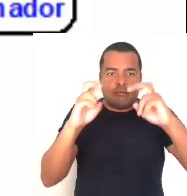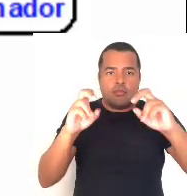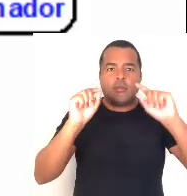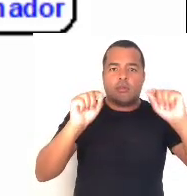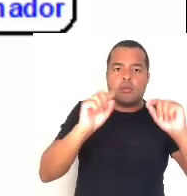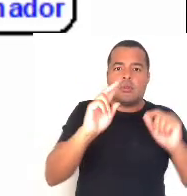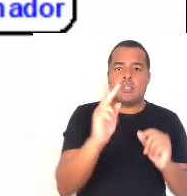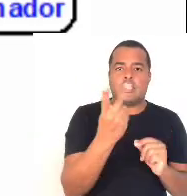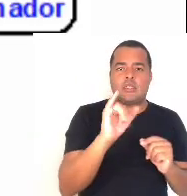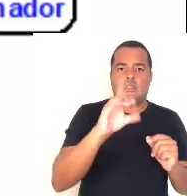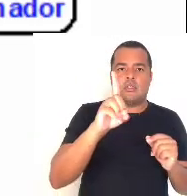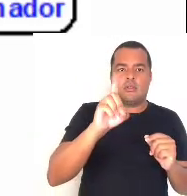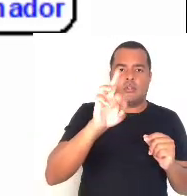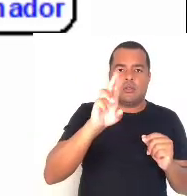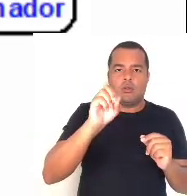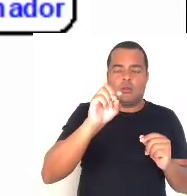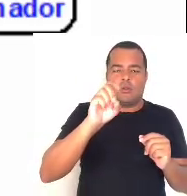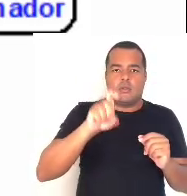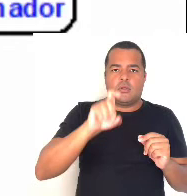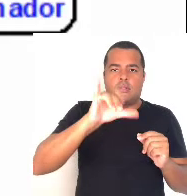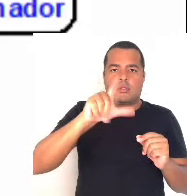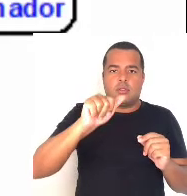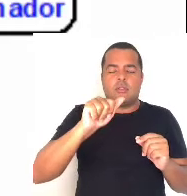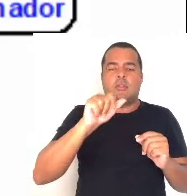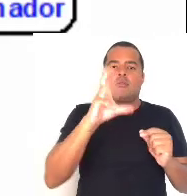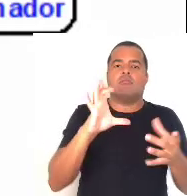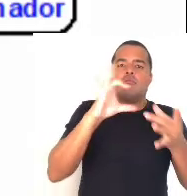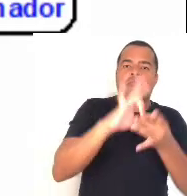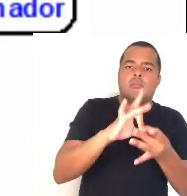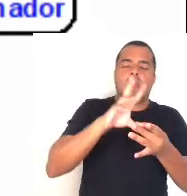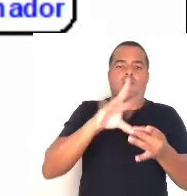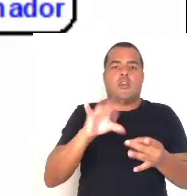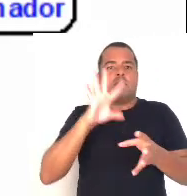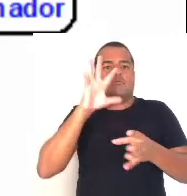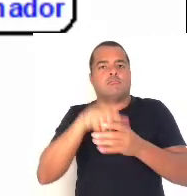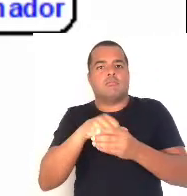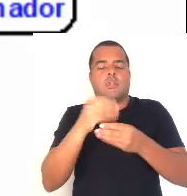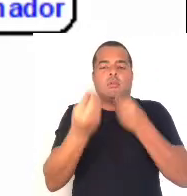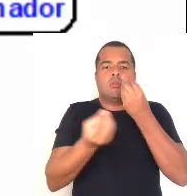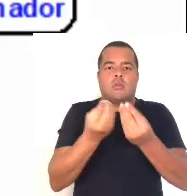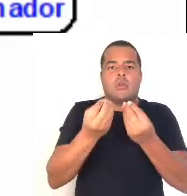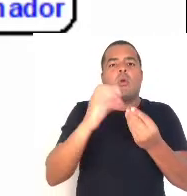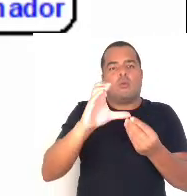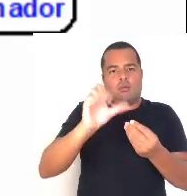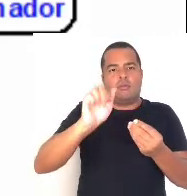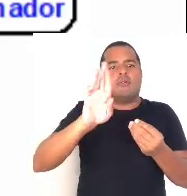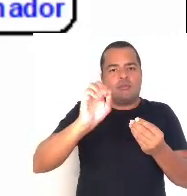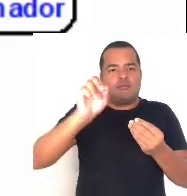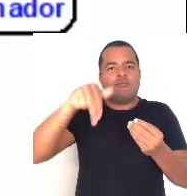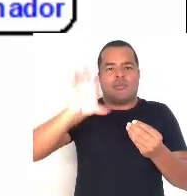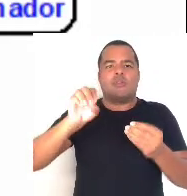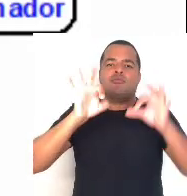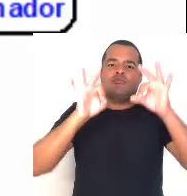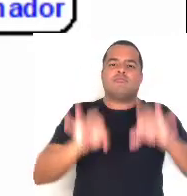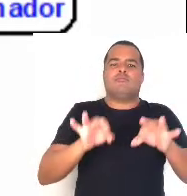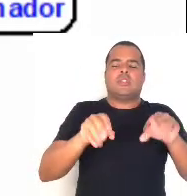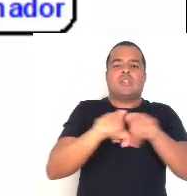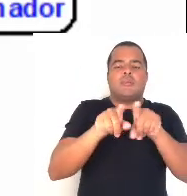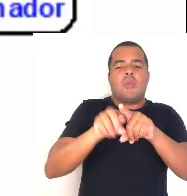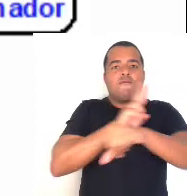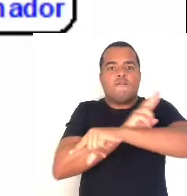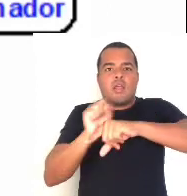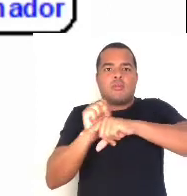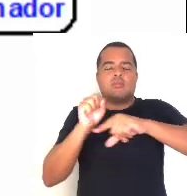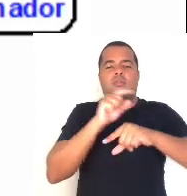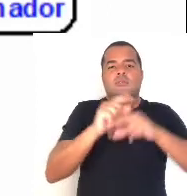transição, perceba claramente que o hidroxila com carga parcial positiva, ela vai estar atacando justamente o carbono do substrato. E a